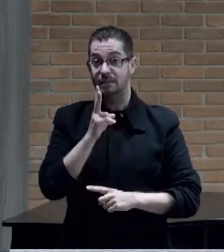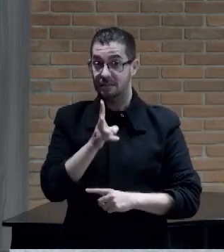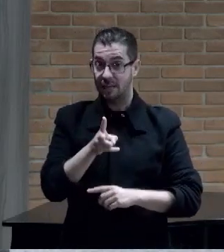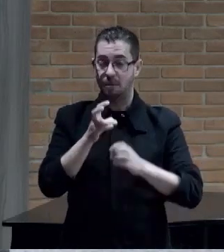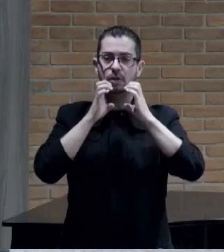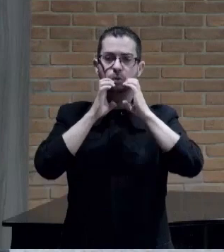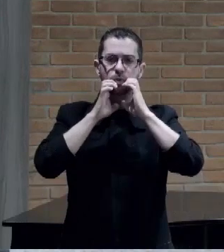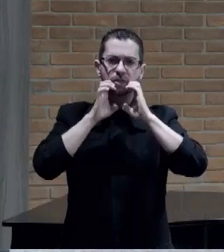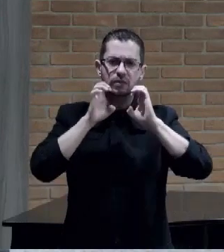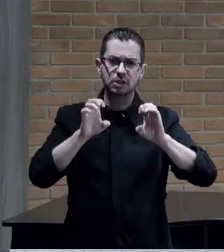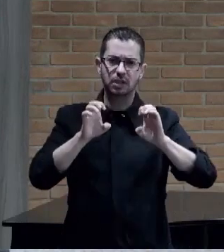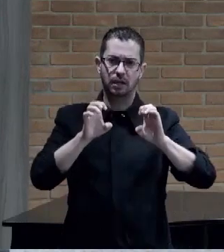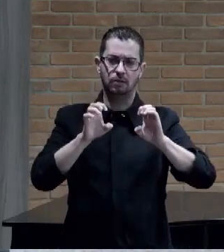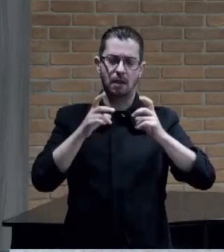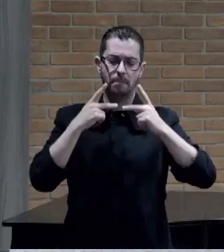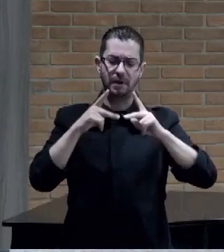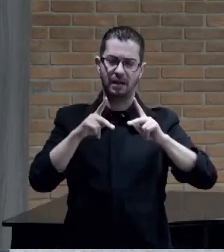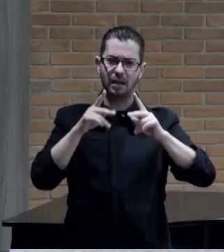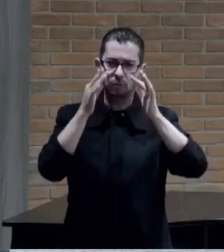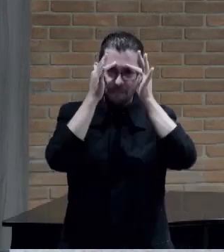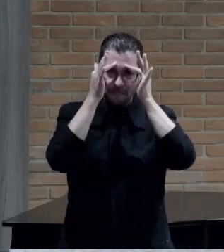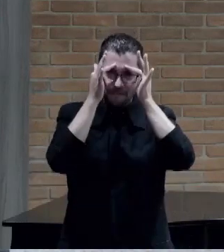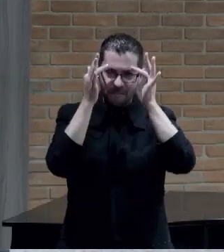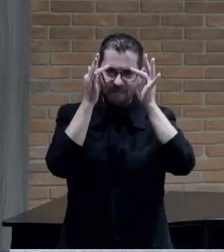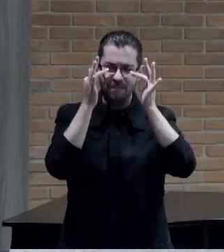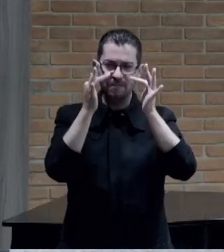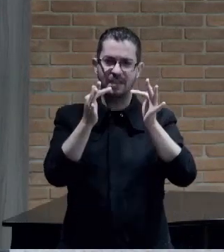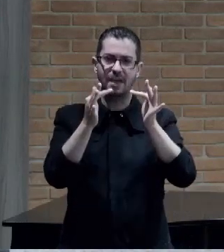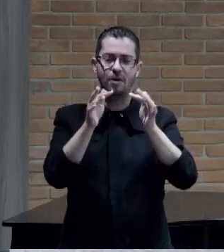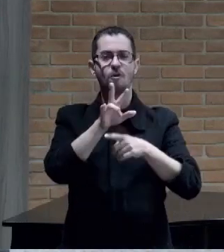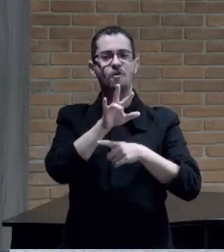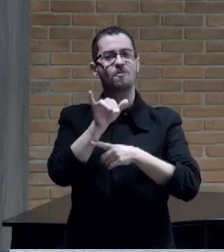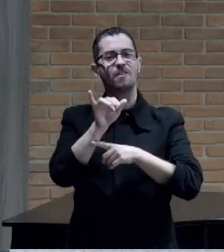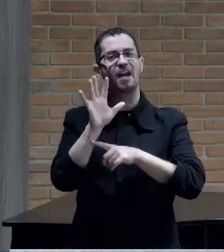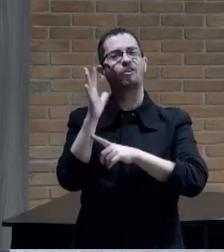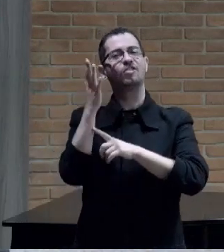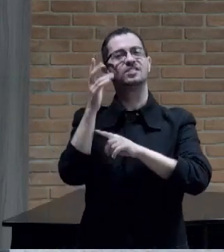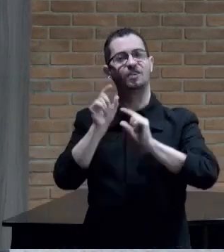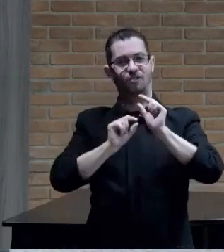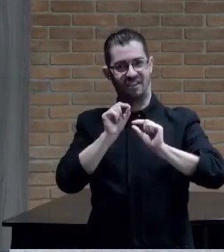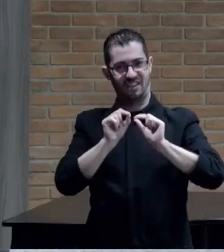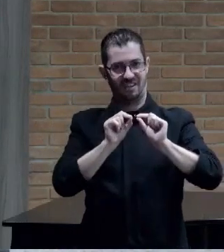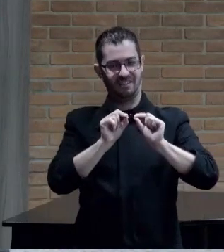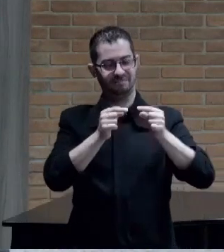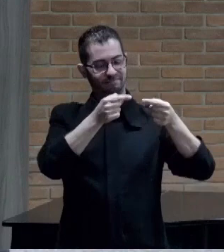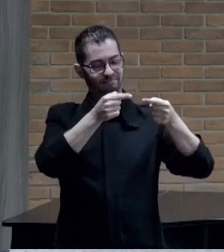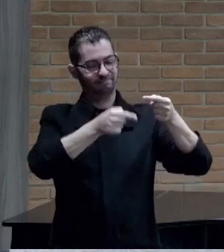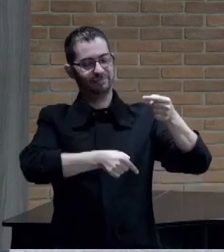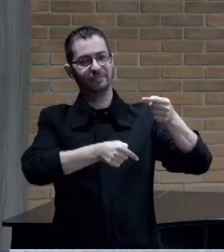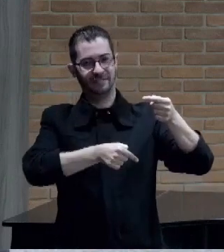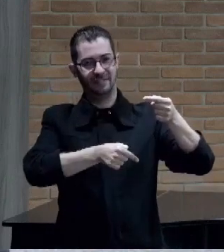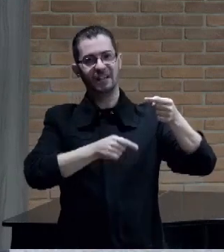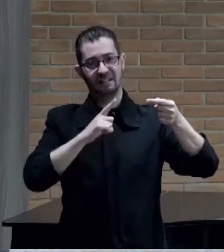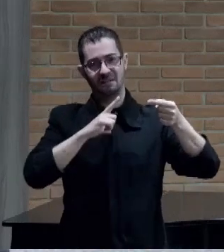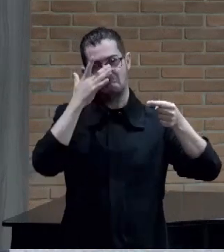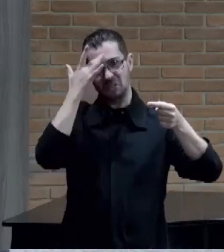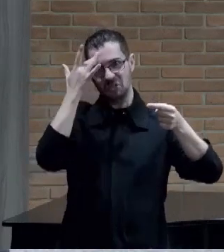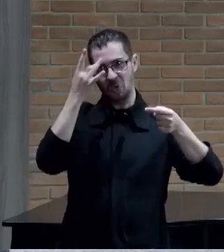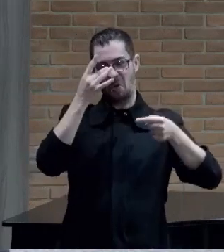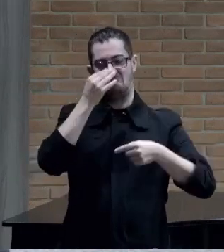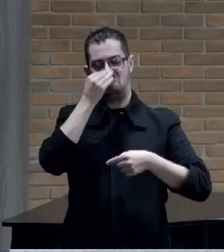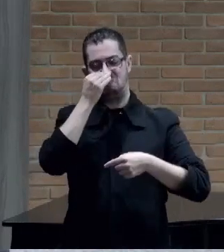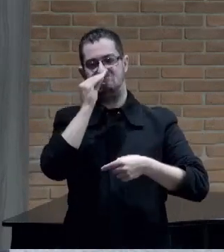com fidelidade, ele vai gerar o quê? Oposição, ele vai gerar desprezo e muitas vezes